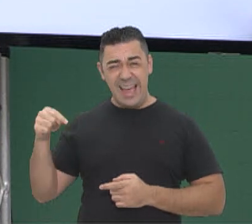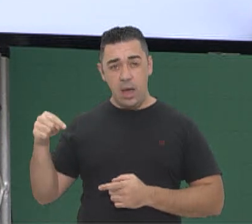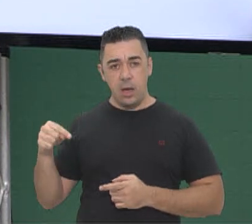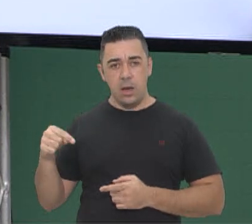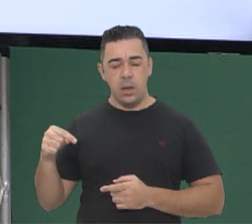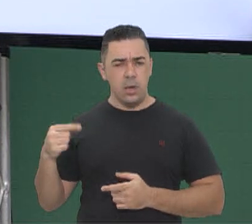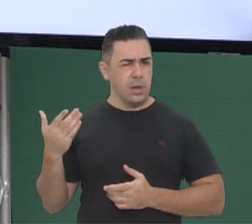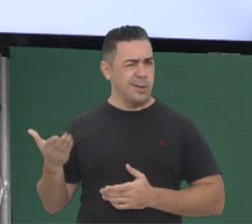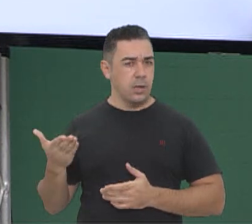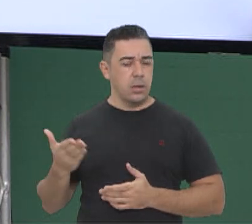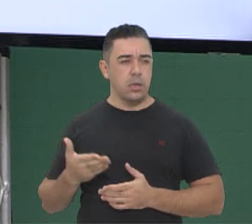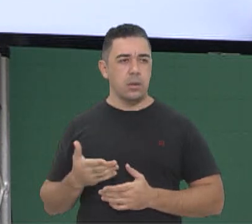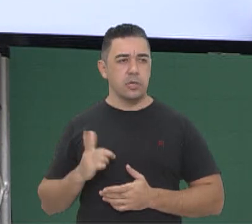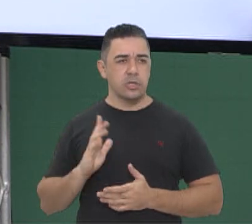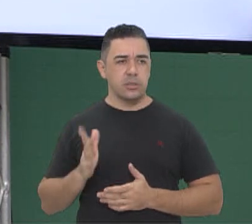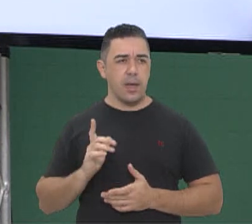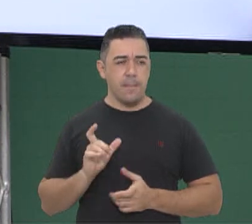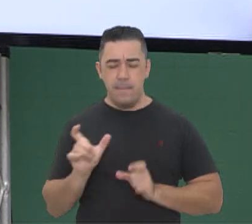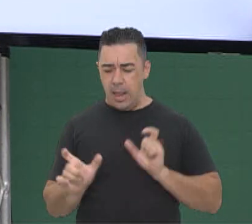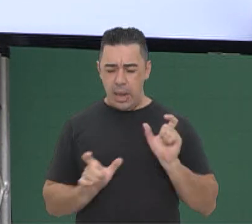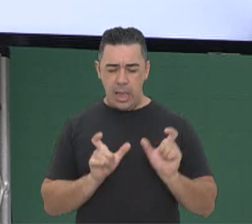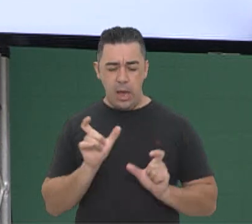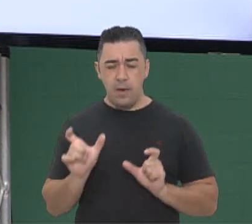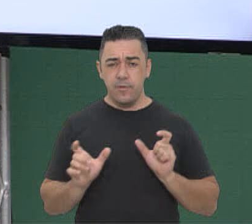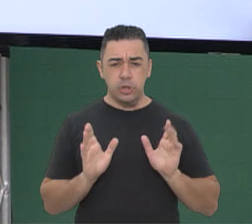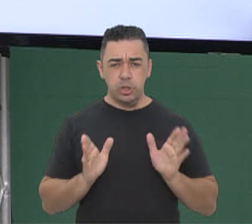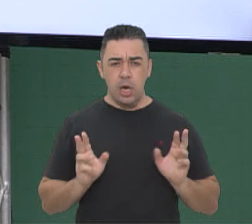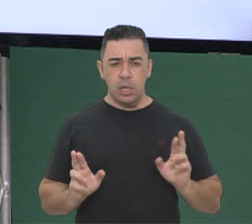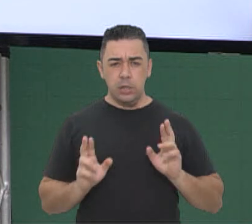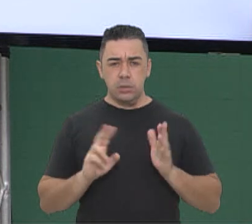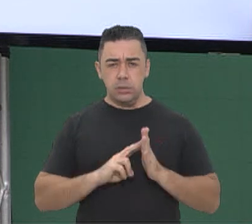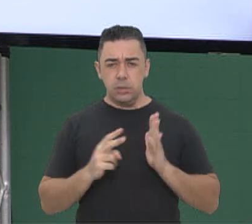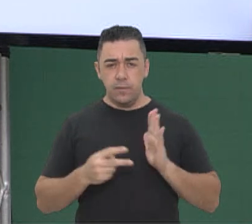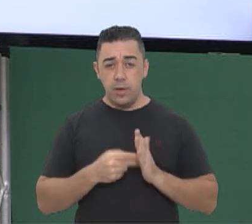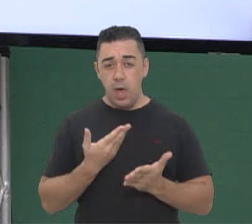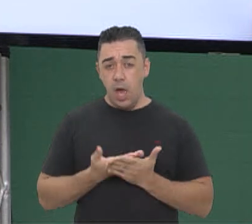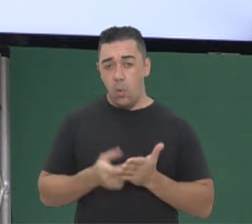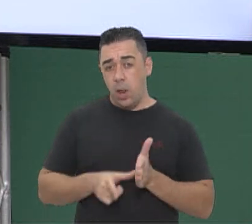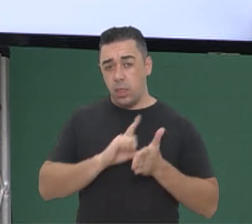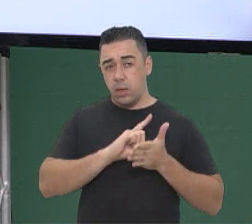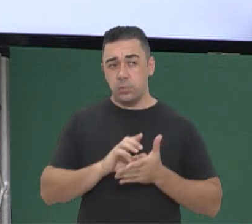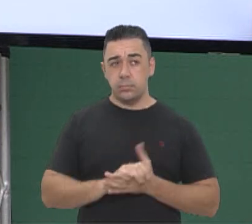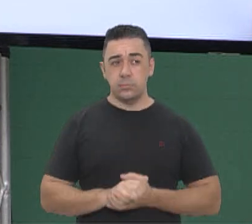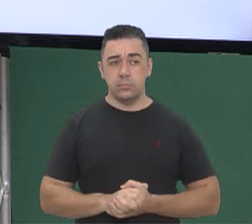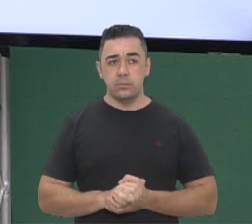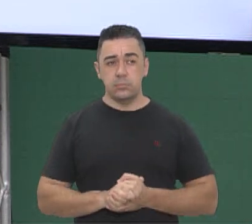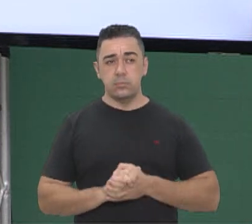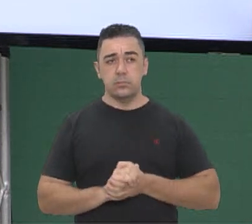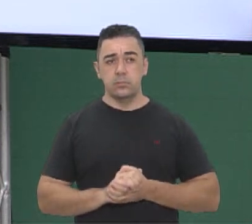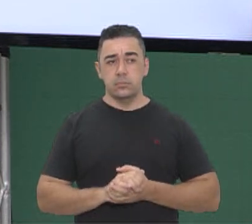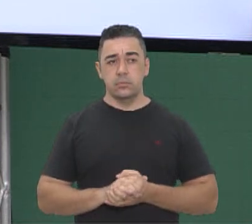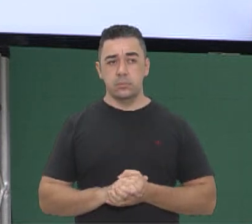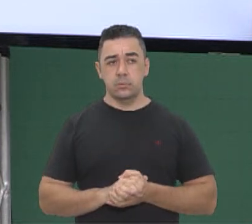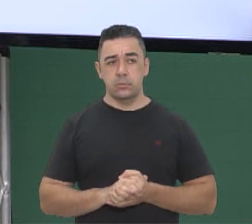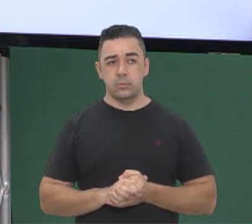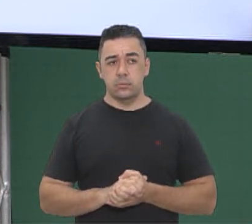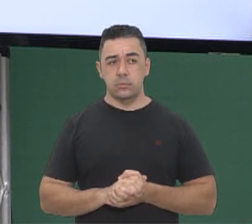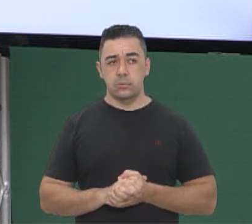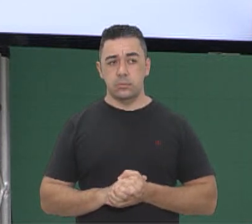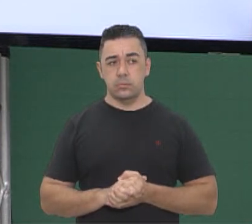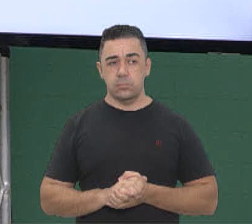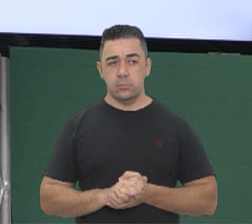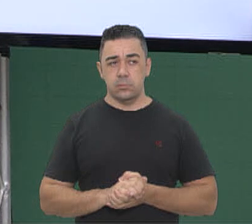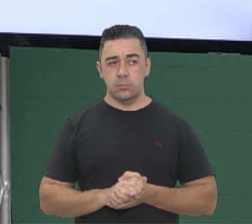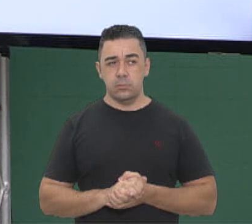excavarão, palavras que já fazem sentido com relação à anterior. La Plaza Cerimonial del Frontis Norte, em donde